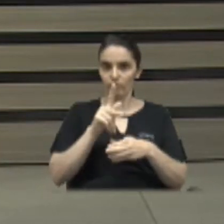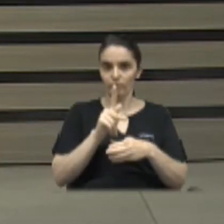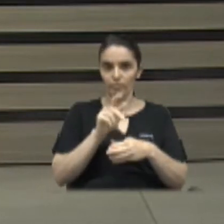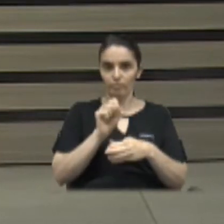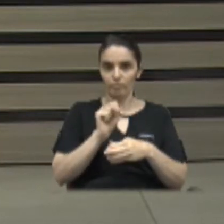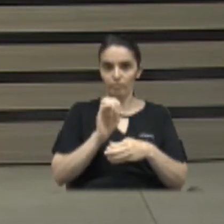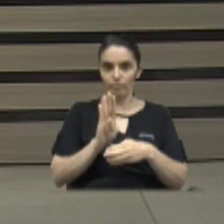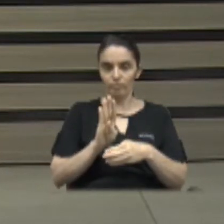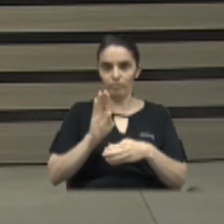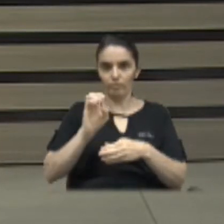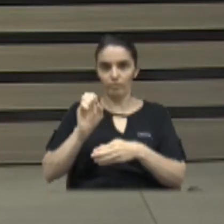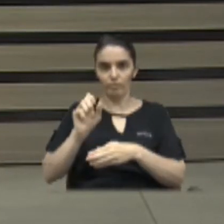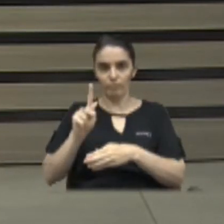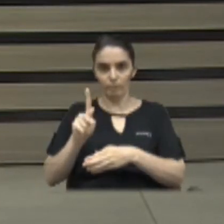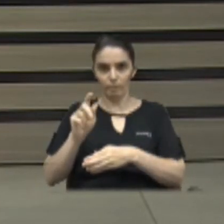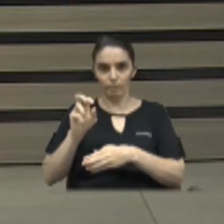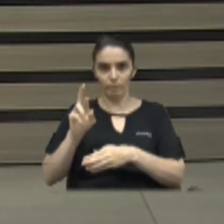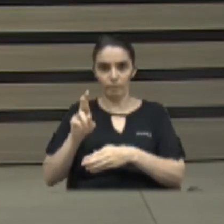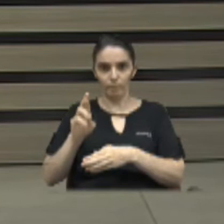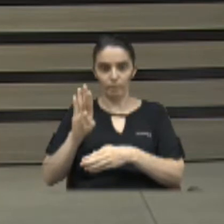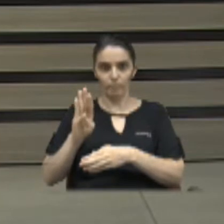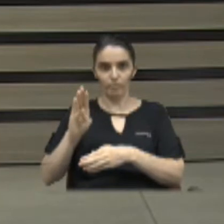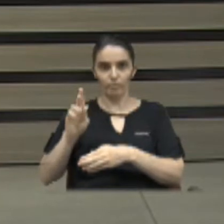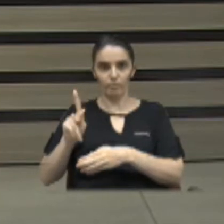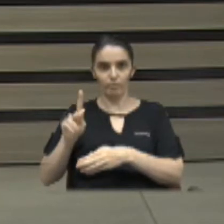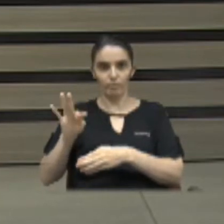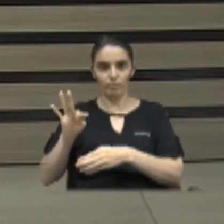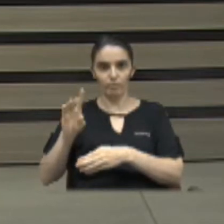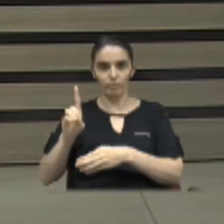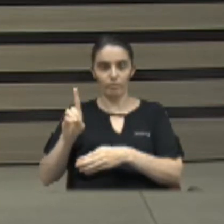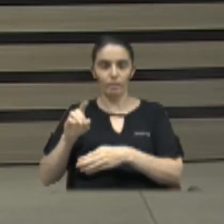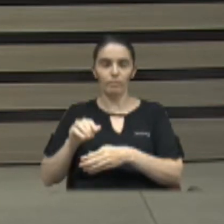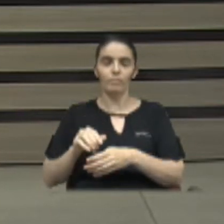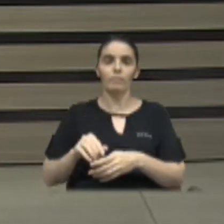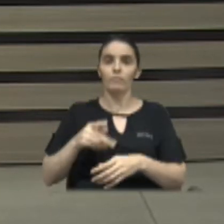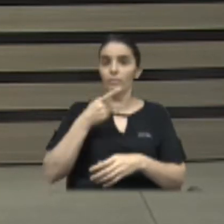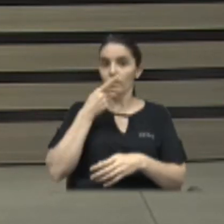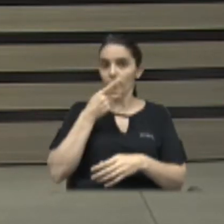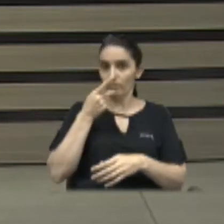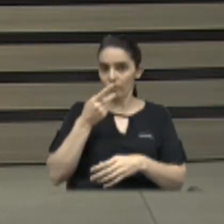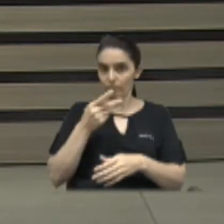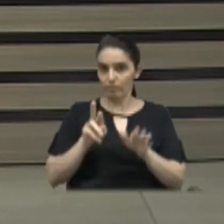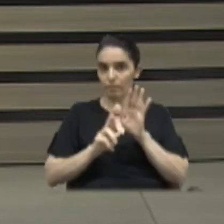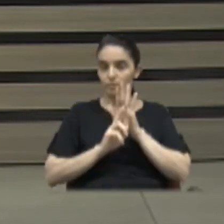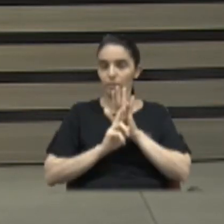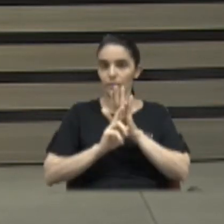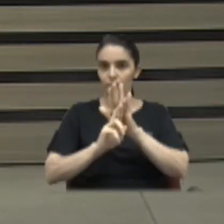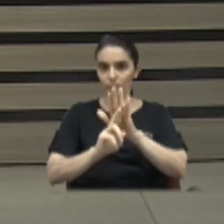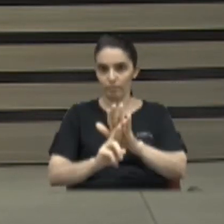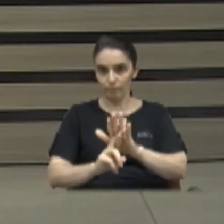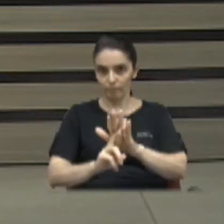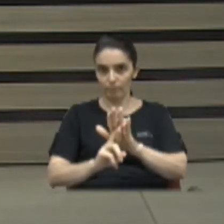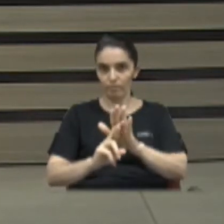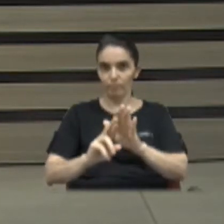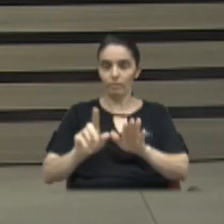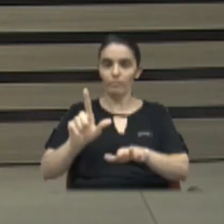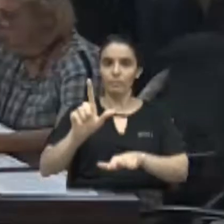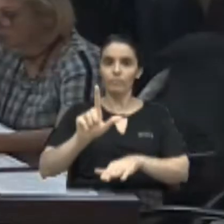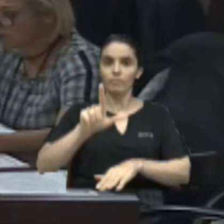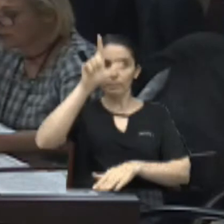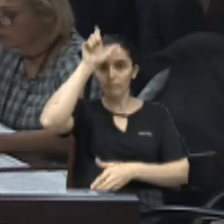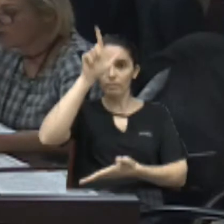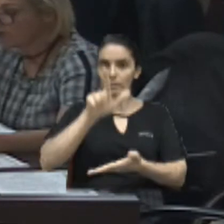PSB, PRB e PDT, em consenso no que tange à esfera da representatividade pela liderança,